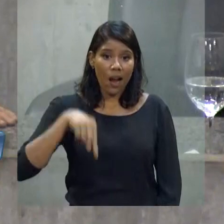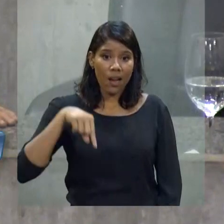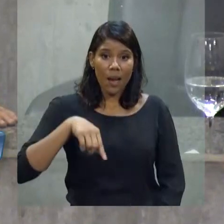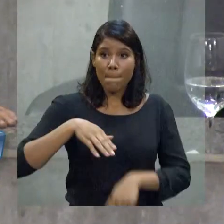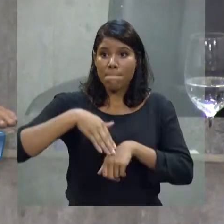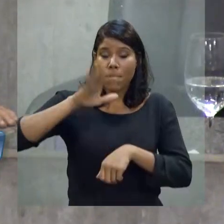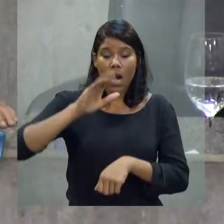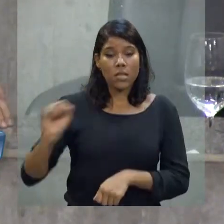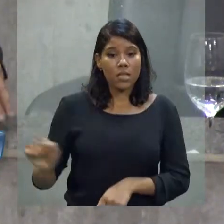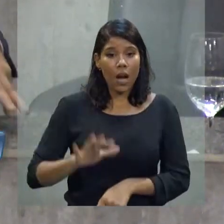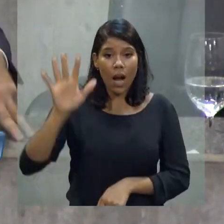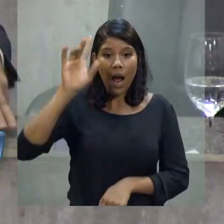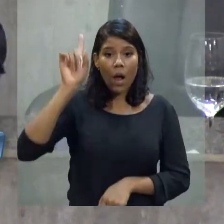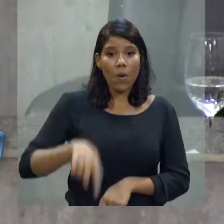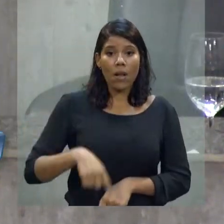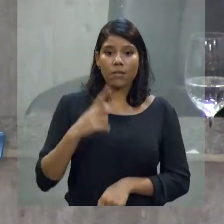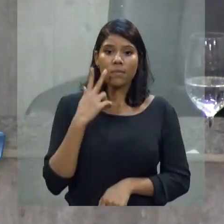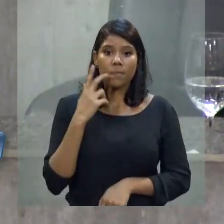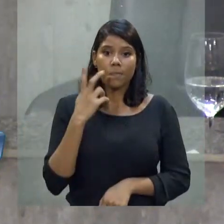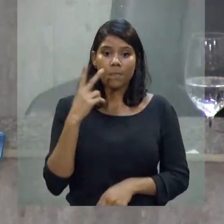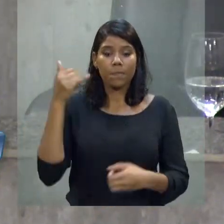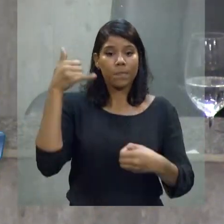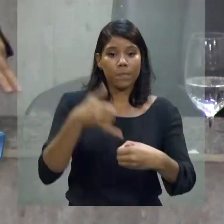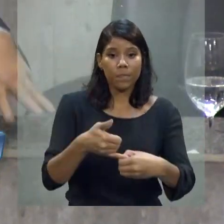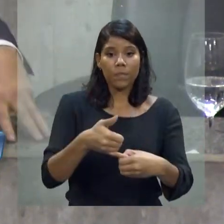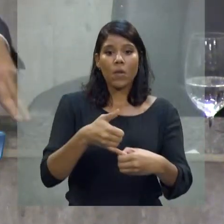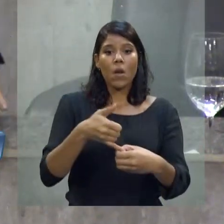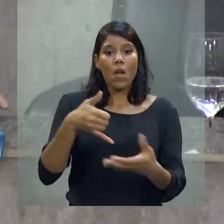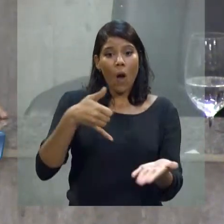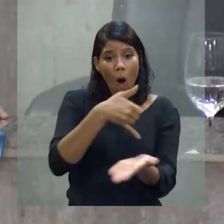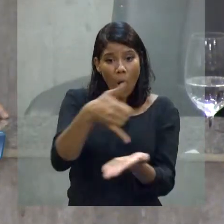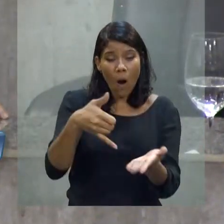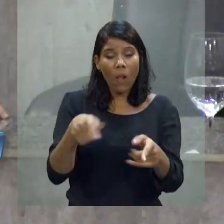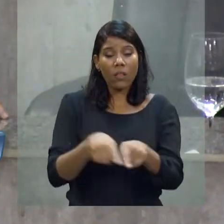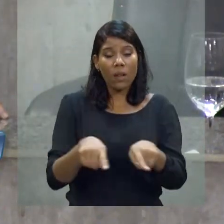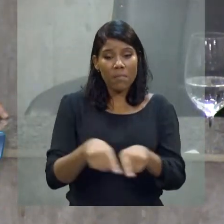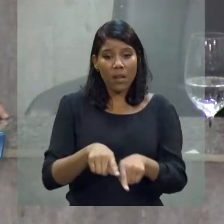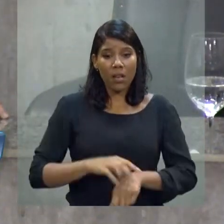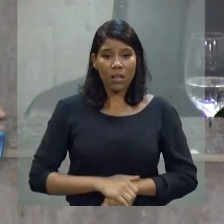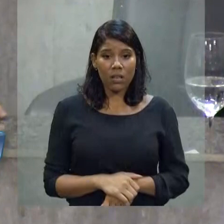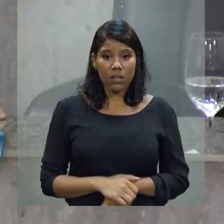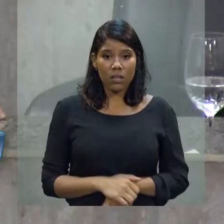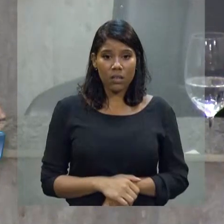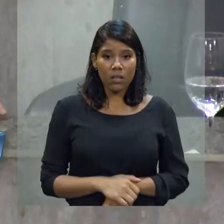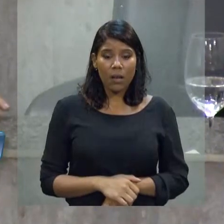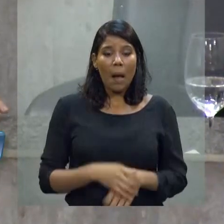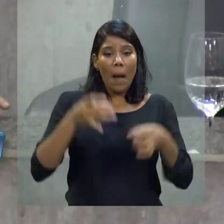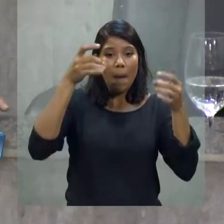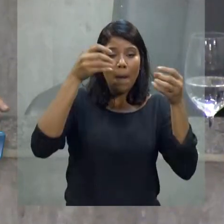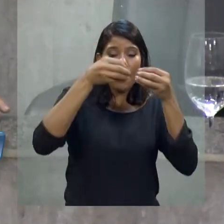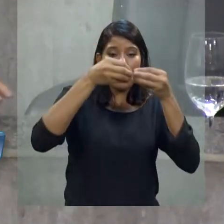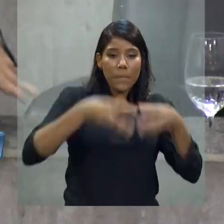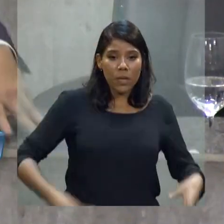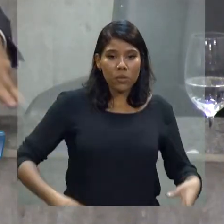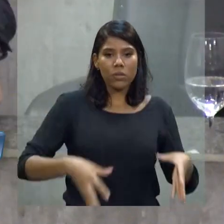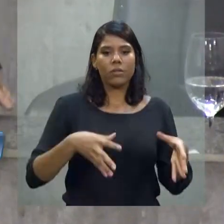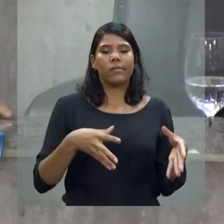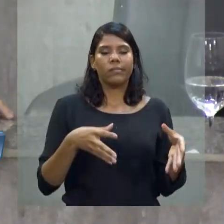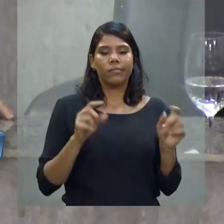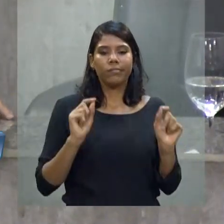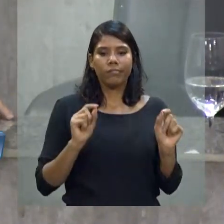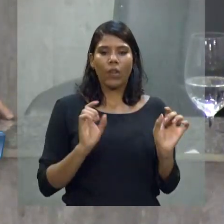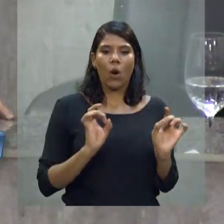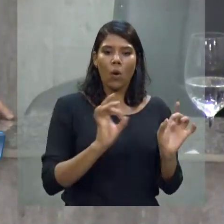Nordeste. Nós precisamos encontrar uma saída, porque encarece também para todo o setor, para o comércio, para o agricultor, para a dona de